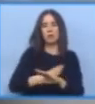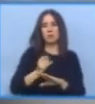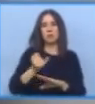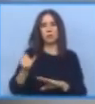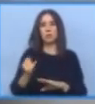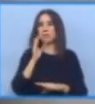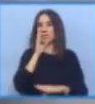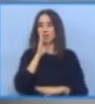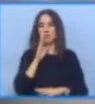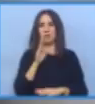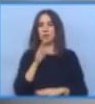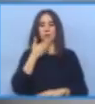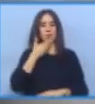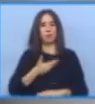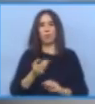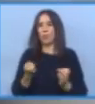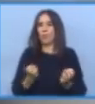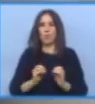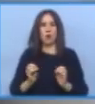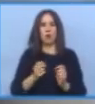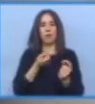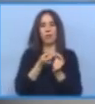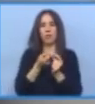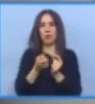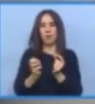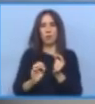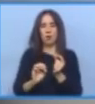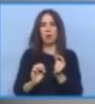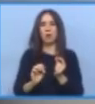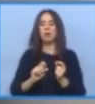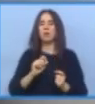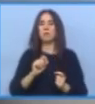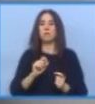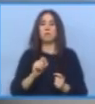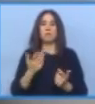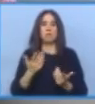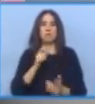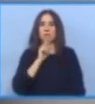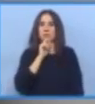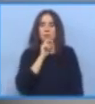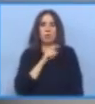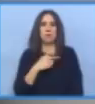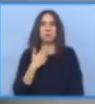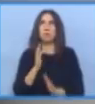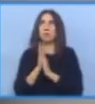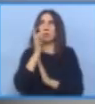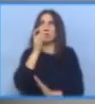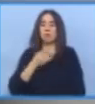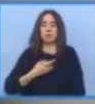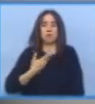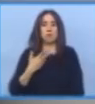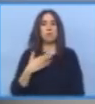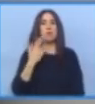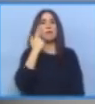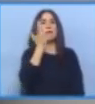não fizer essa experiência de proximidade pode até, Deus me perdoe, andar